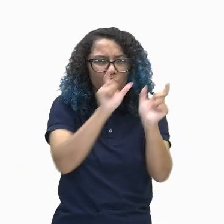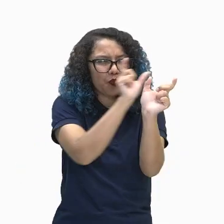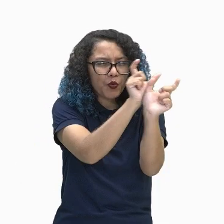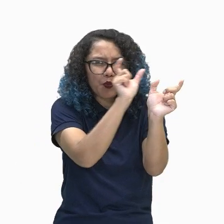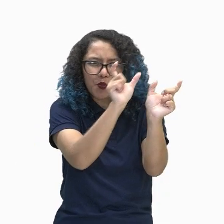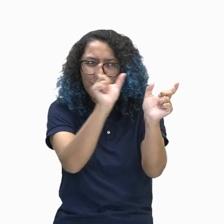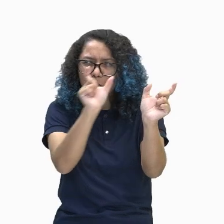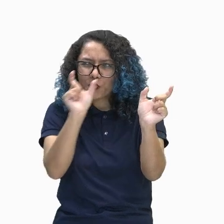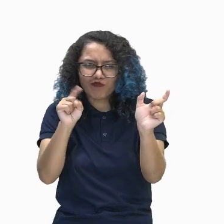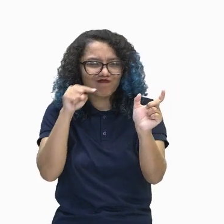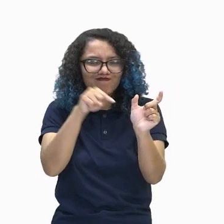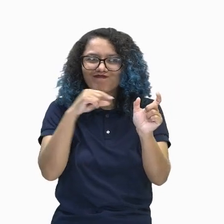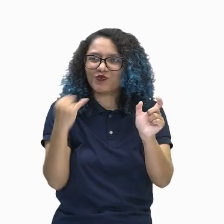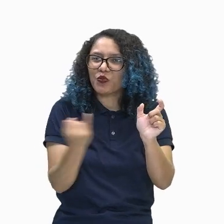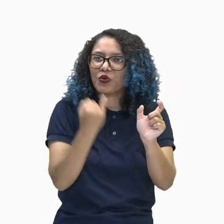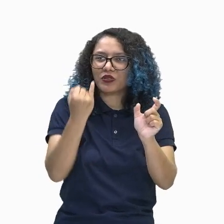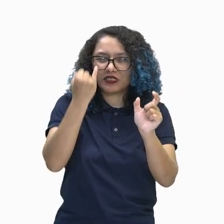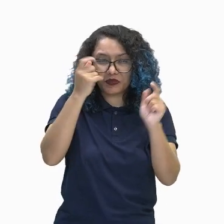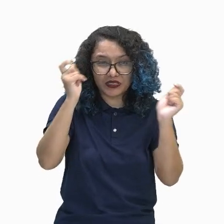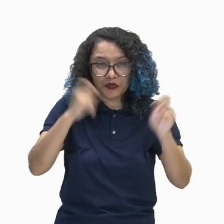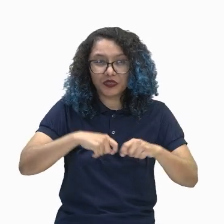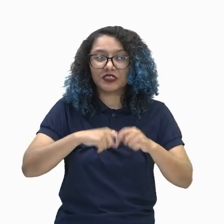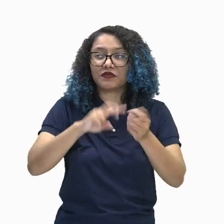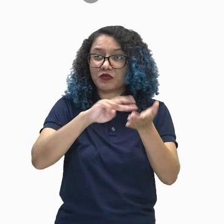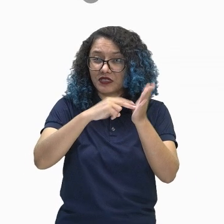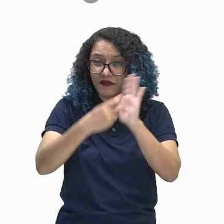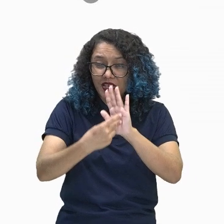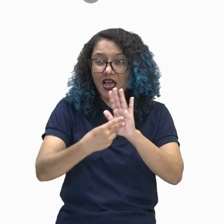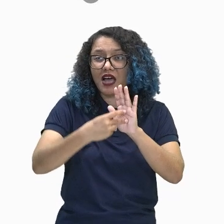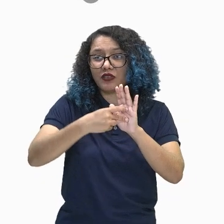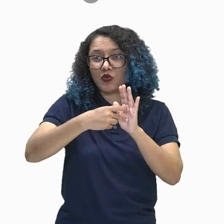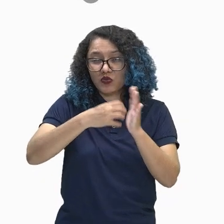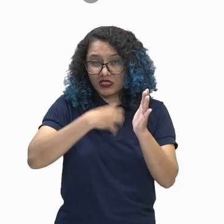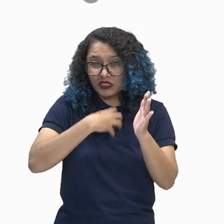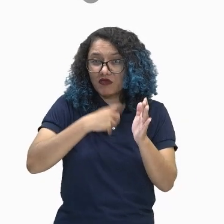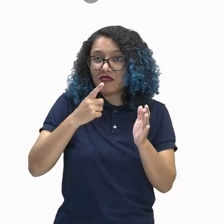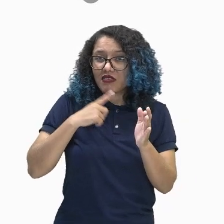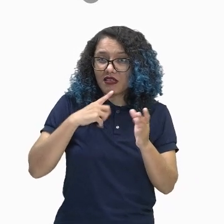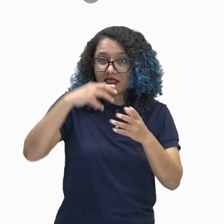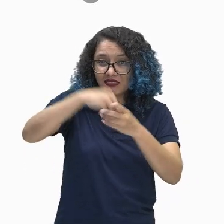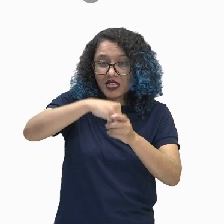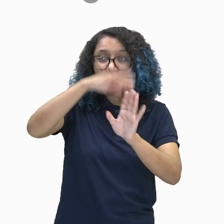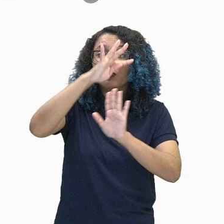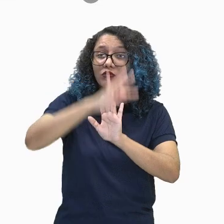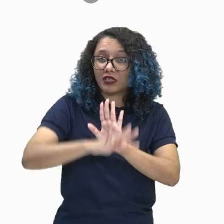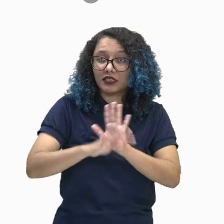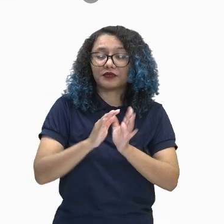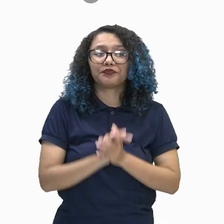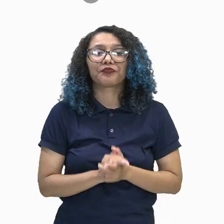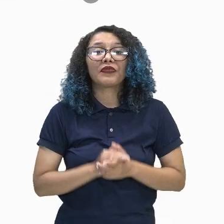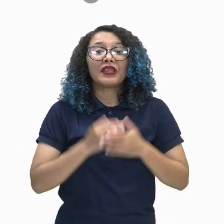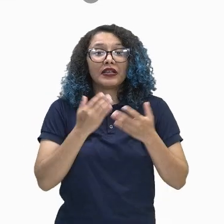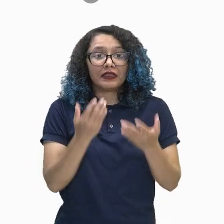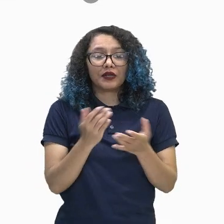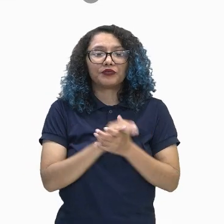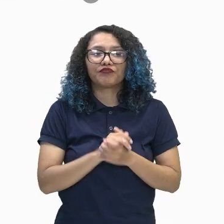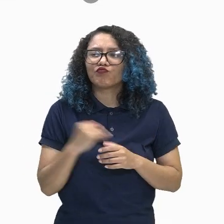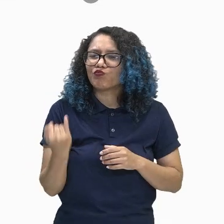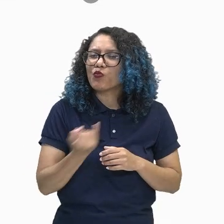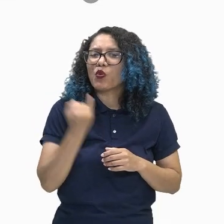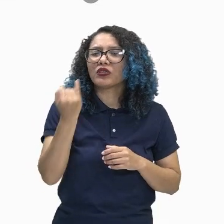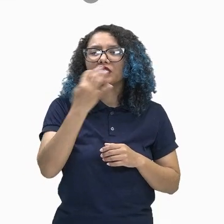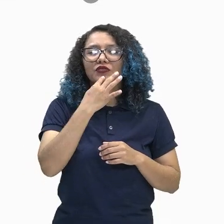texto, certo? Então, outro exemplo da importância, né, de se saber a norma padrão para entender a linguagem nos